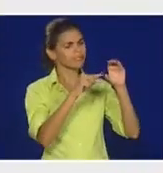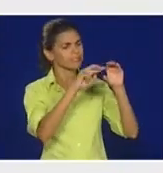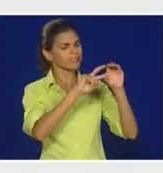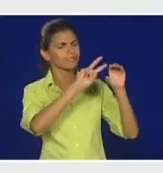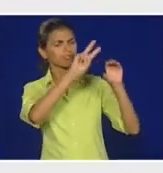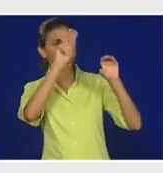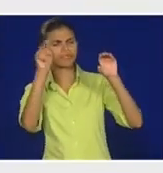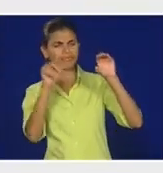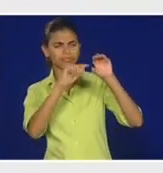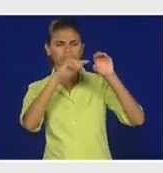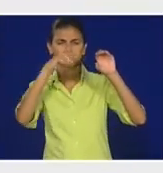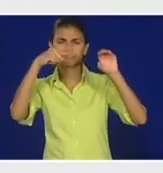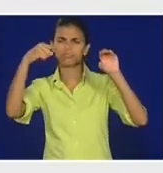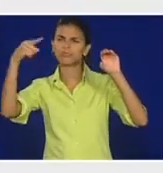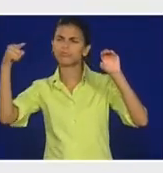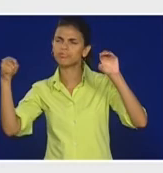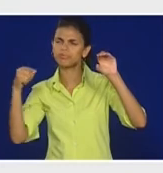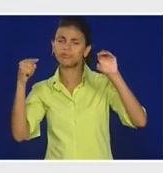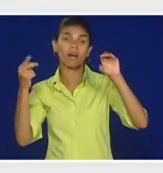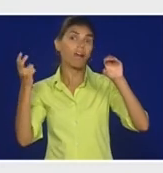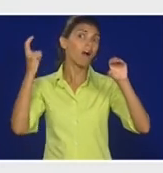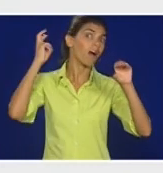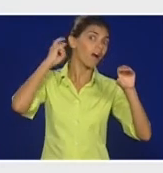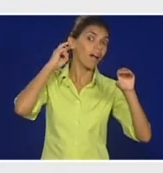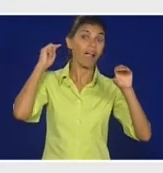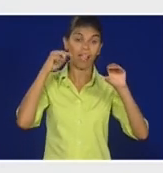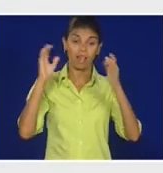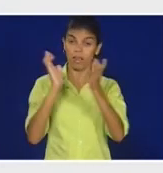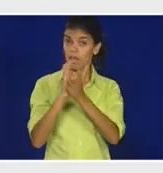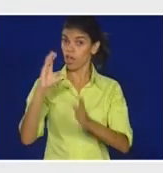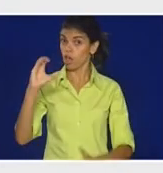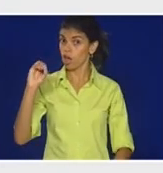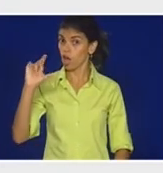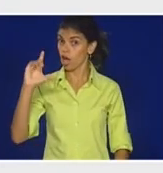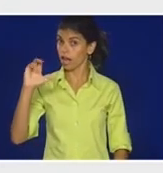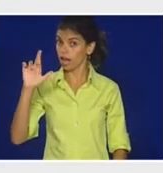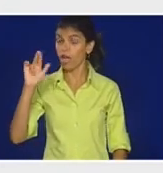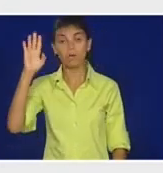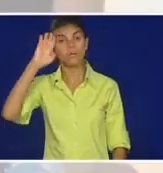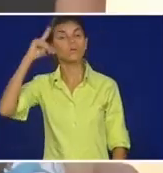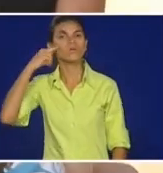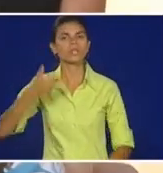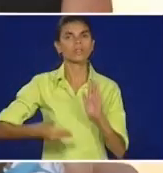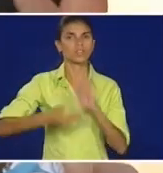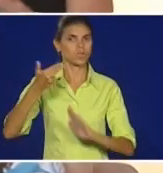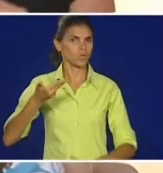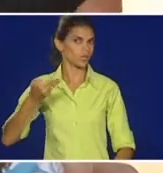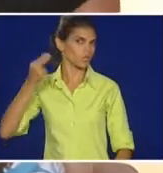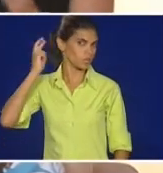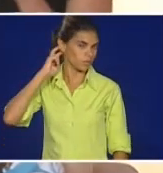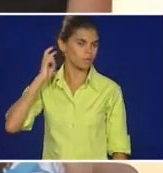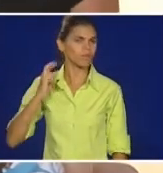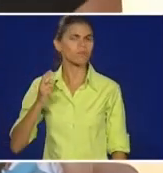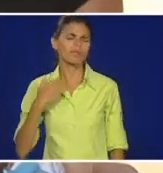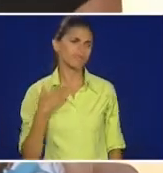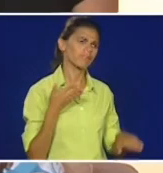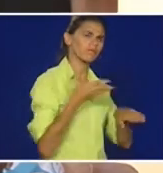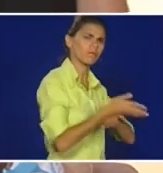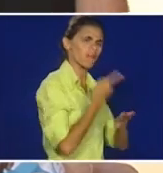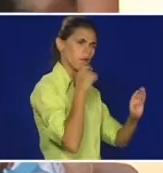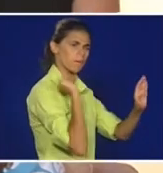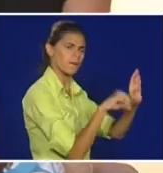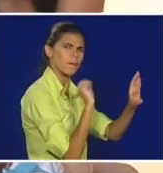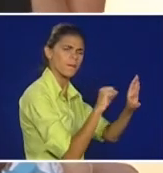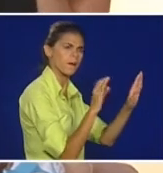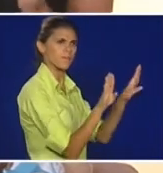na introdução de um dispositivo eletrônico na cóclea, através de uma cirurgia. Entrei, comecei a fazer barulho, bater na